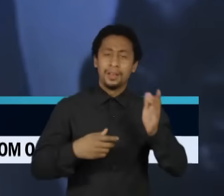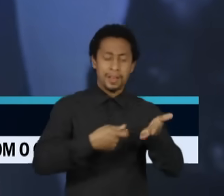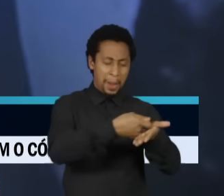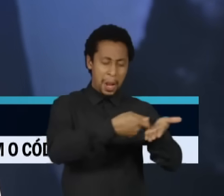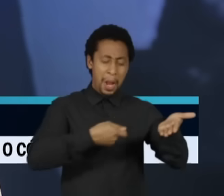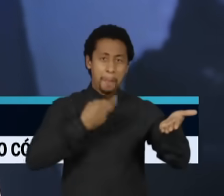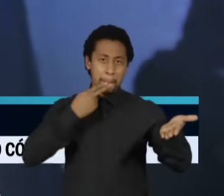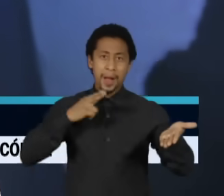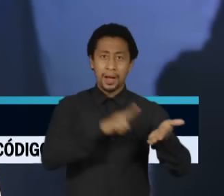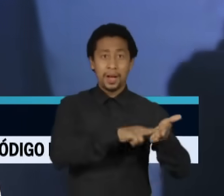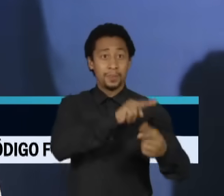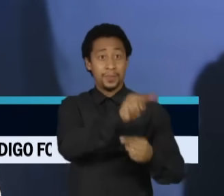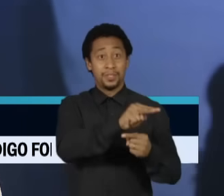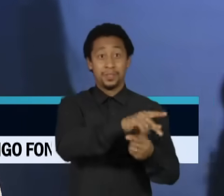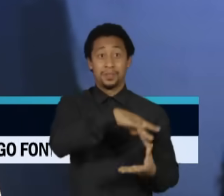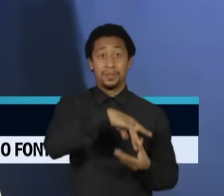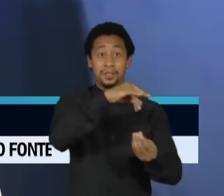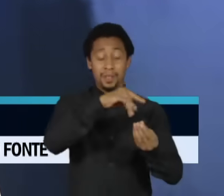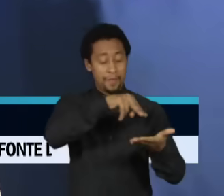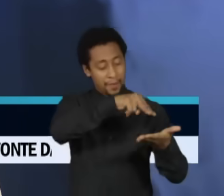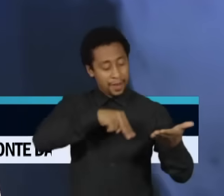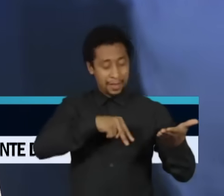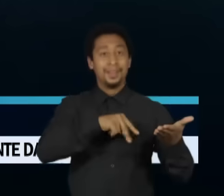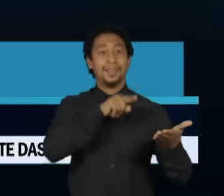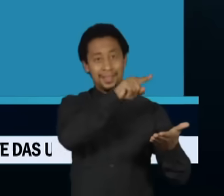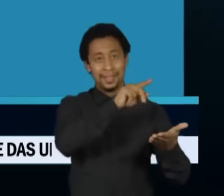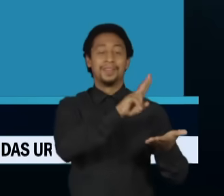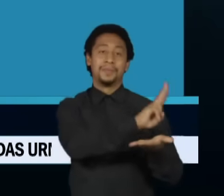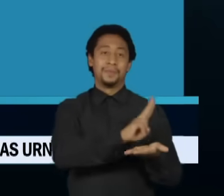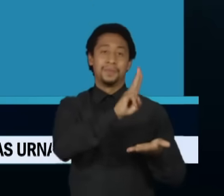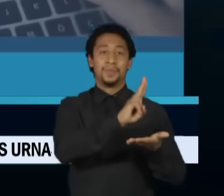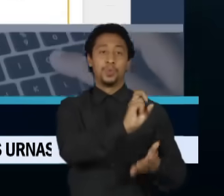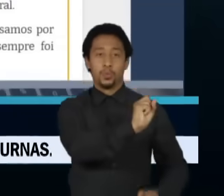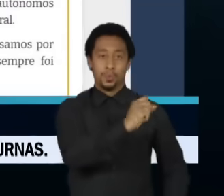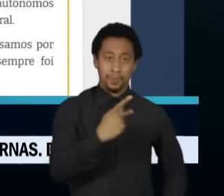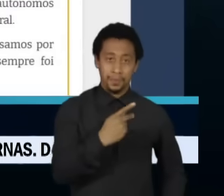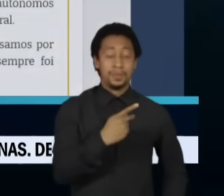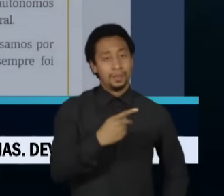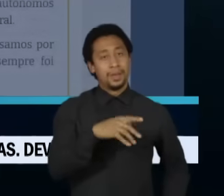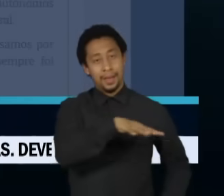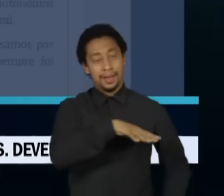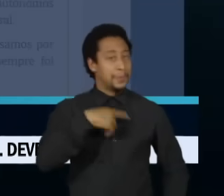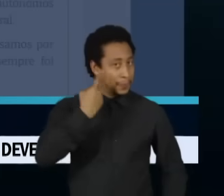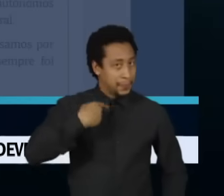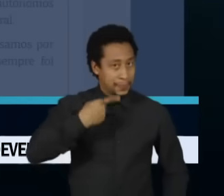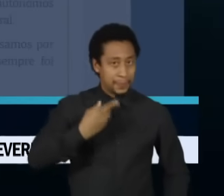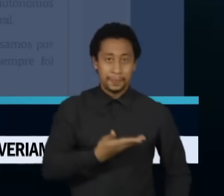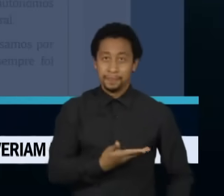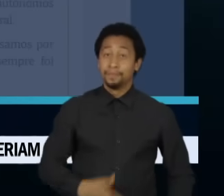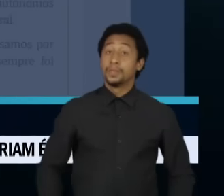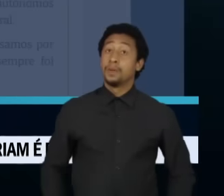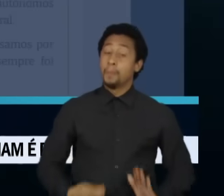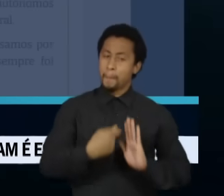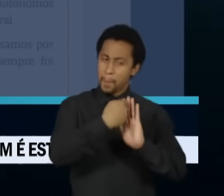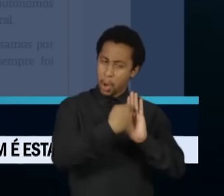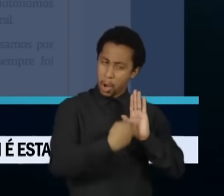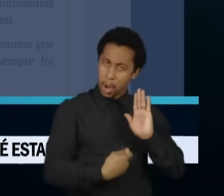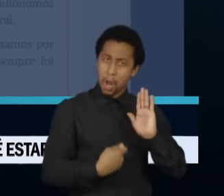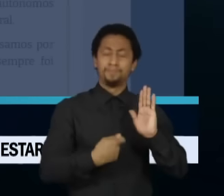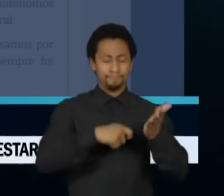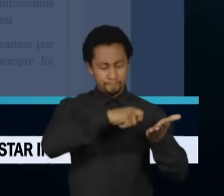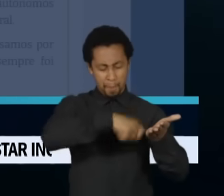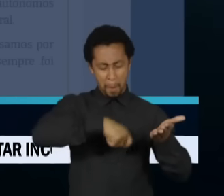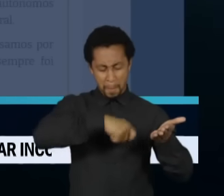Democracia será lida na Faculdade de Direito da USP. A adesão à carta em defesa da democracia passou de